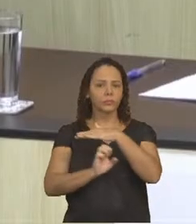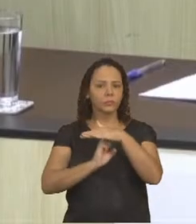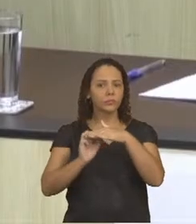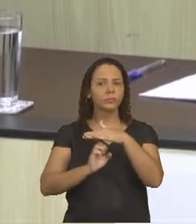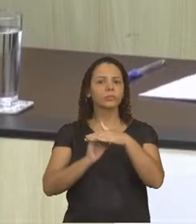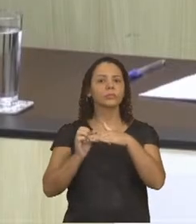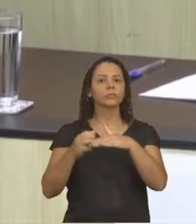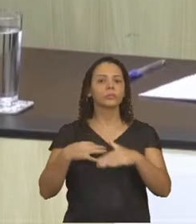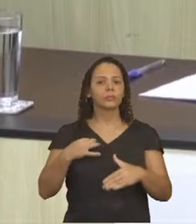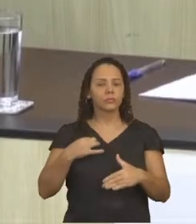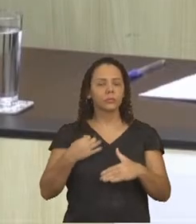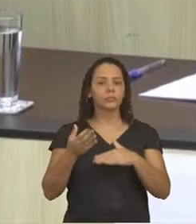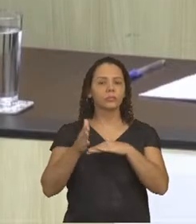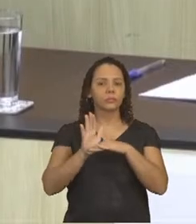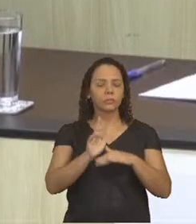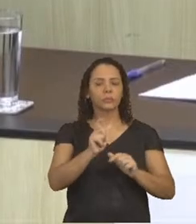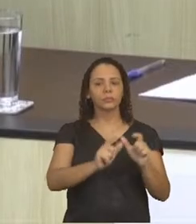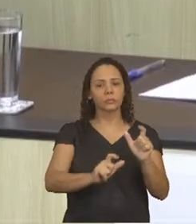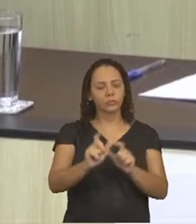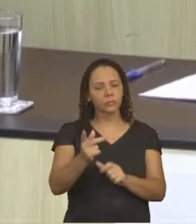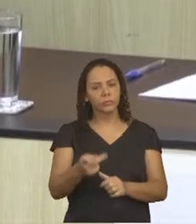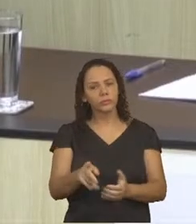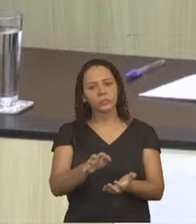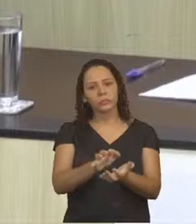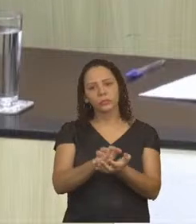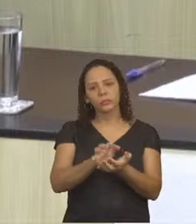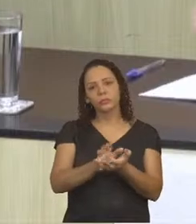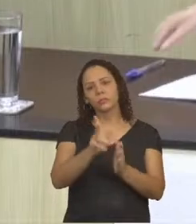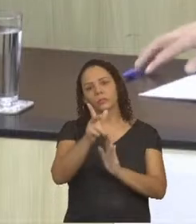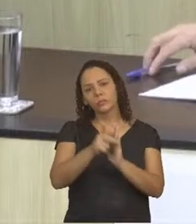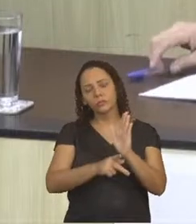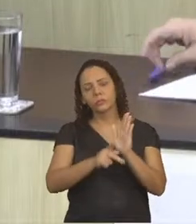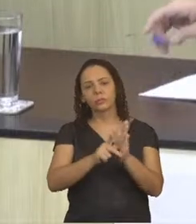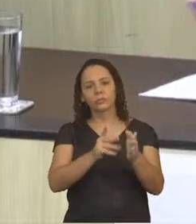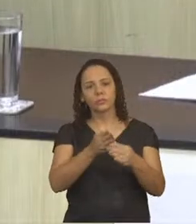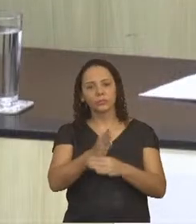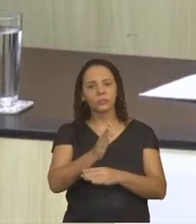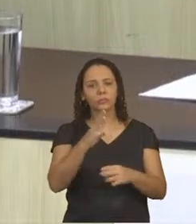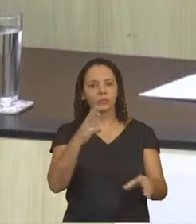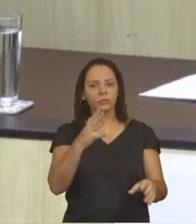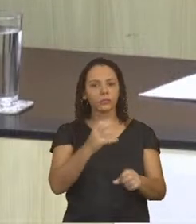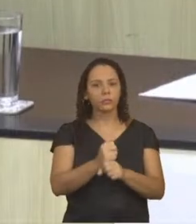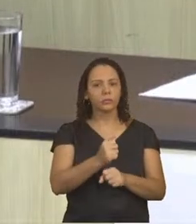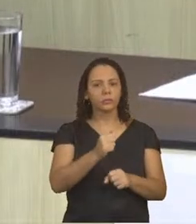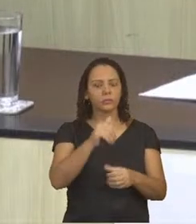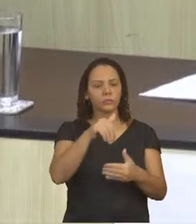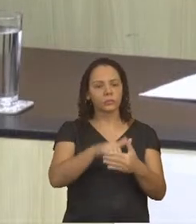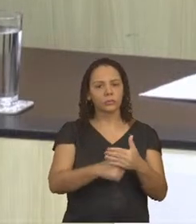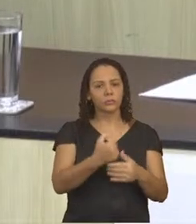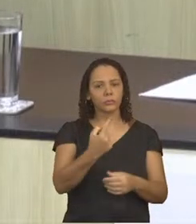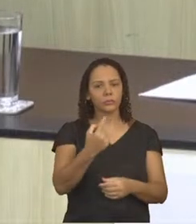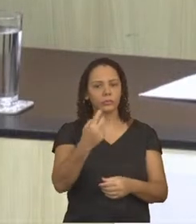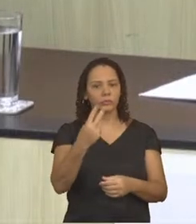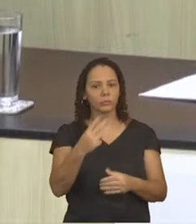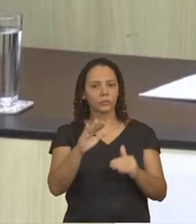em Jacareí. O projeto foi aprovado por 12 votos favoráveis.